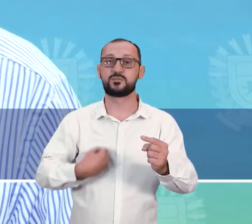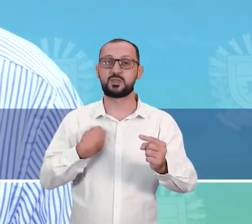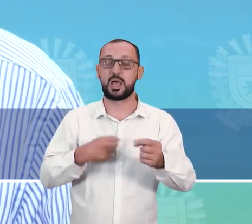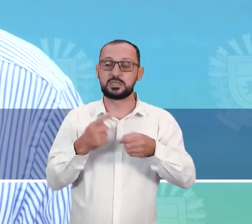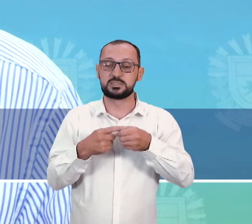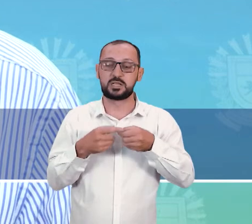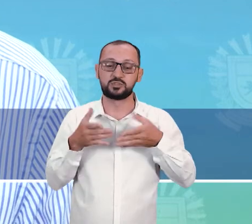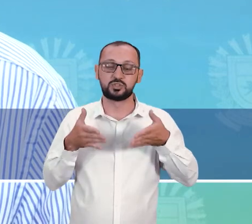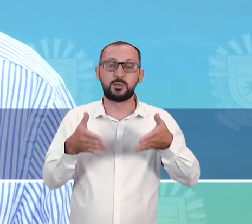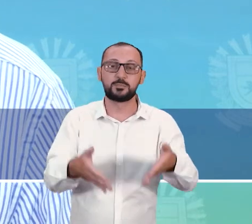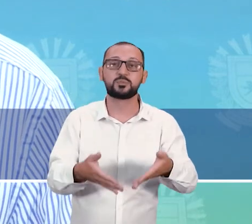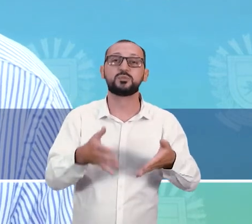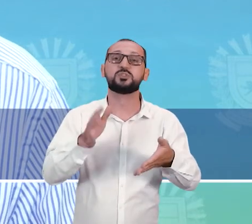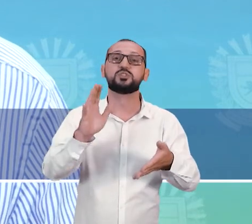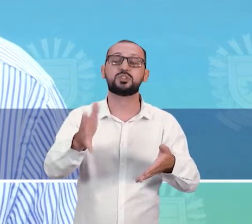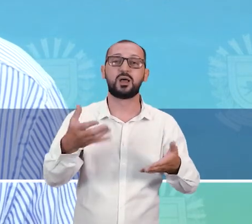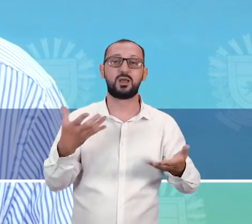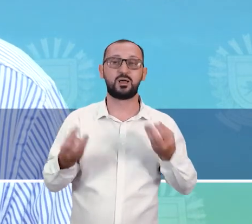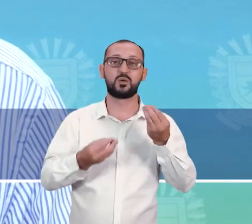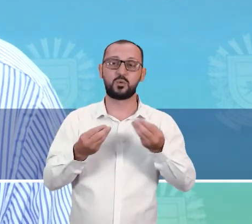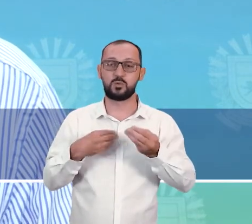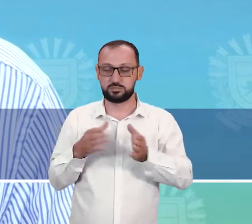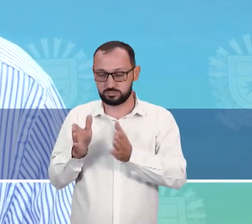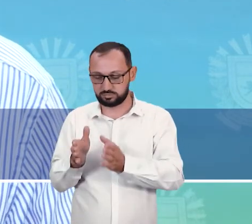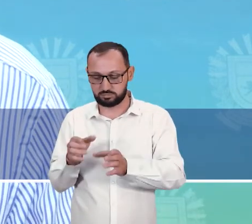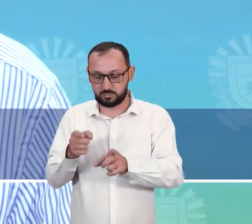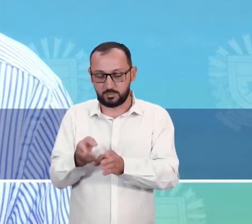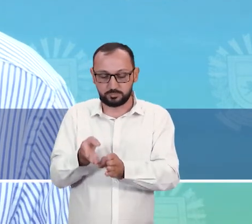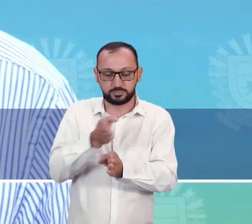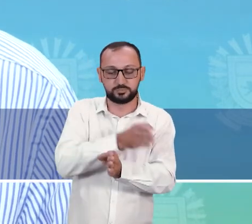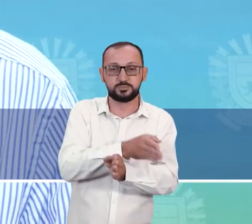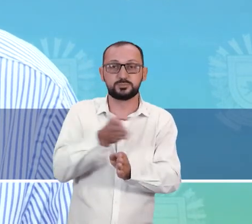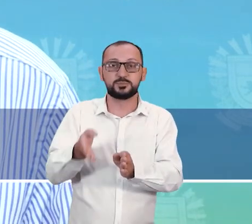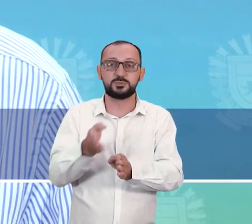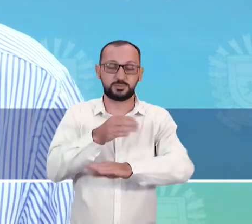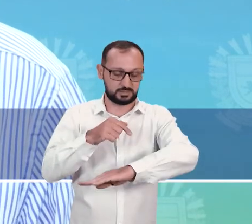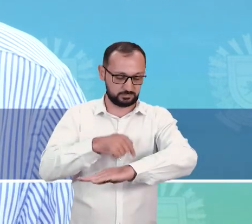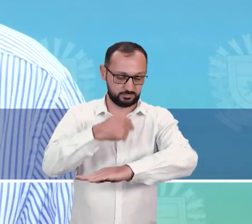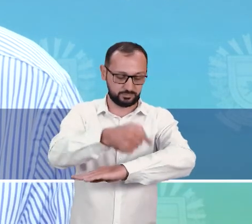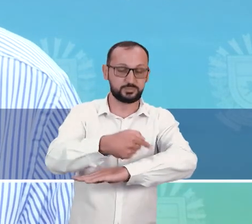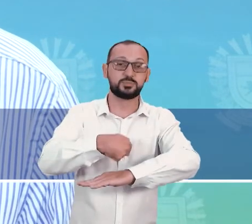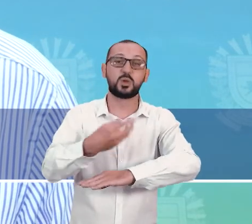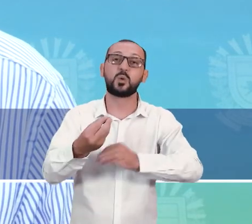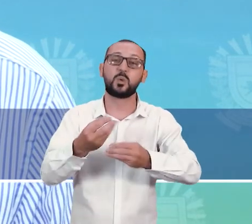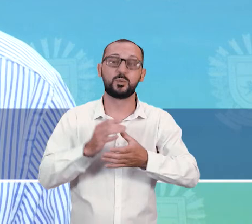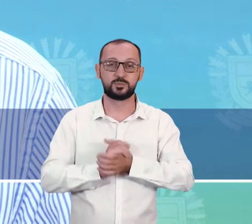está urbanizado. A cidade já chegou em alguns lugares, já passou para o outro lado do anel.